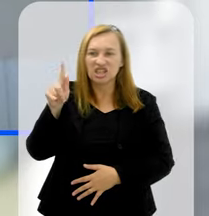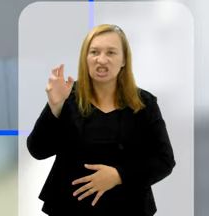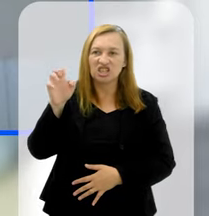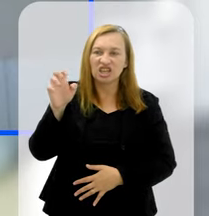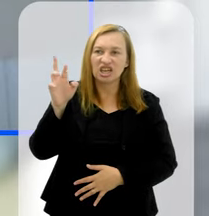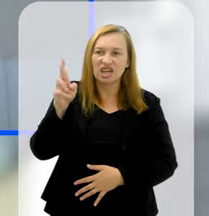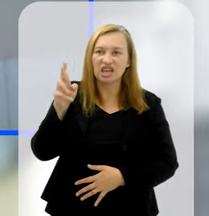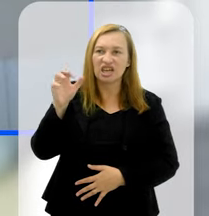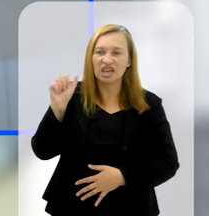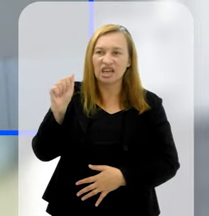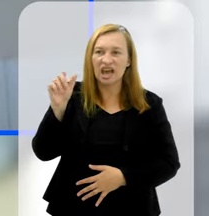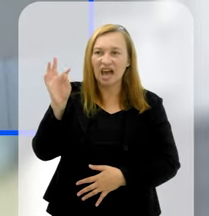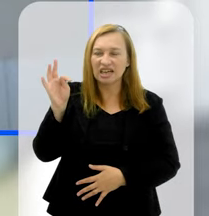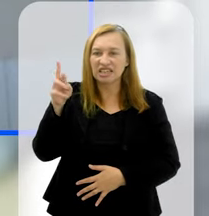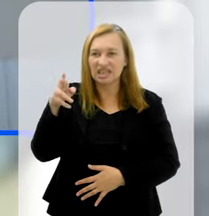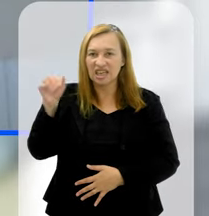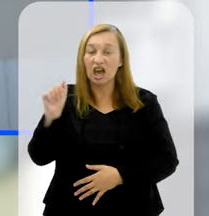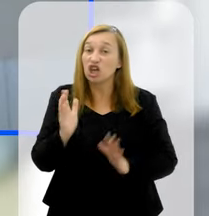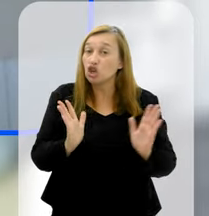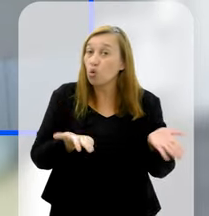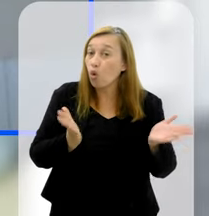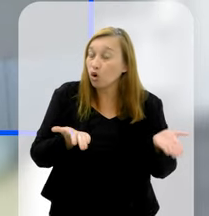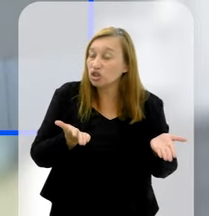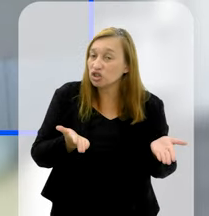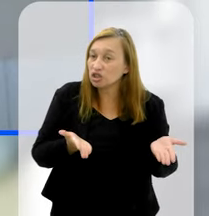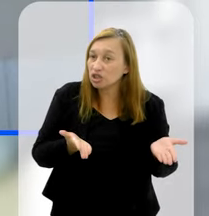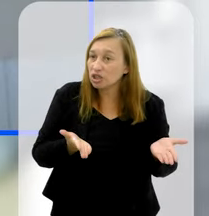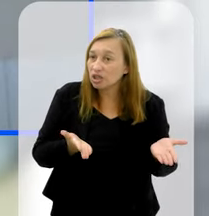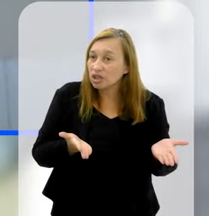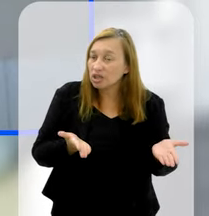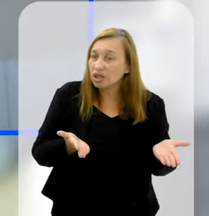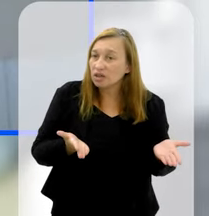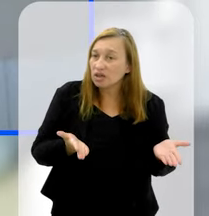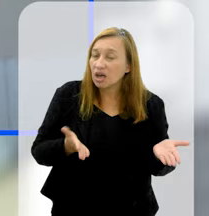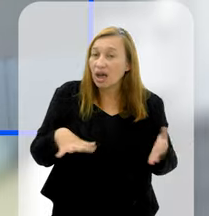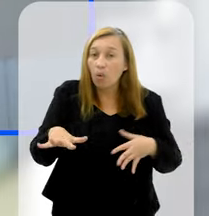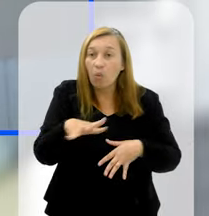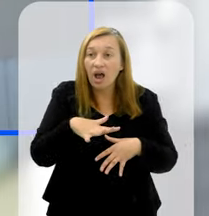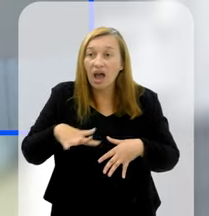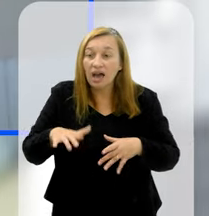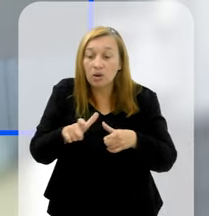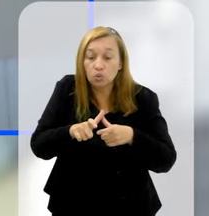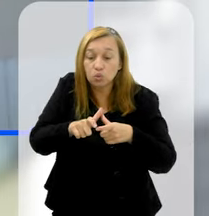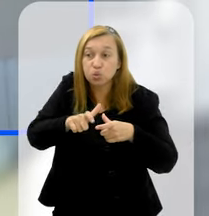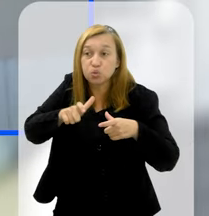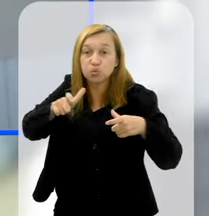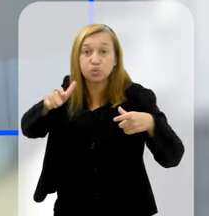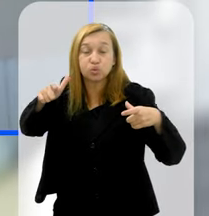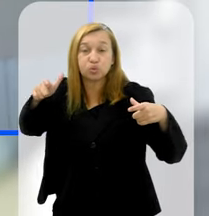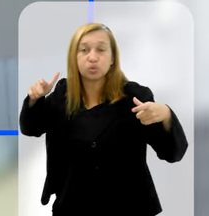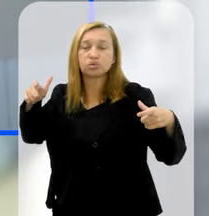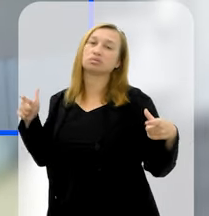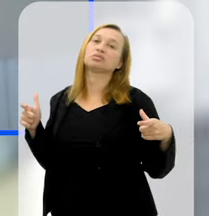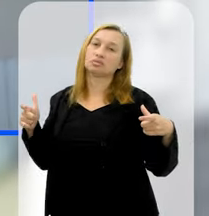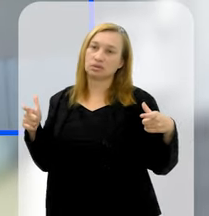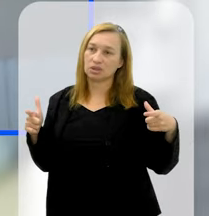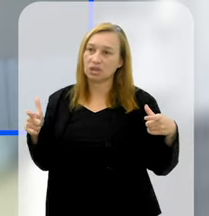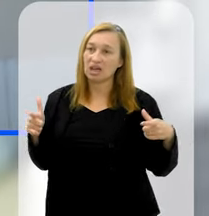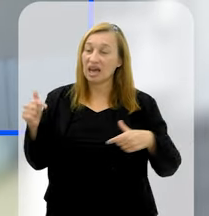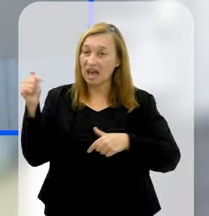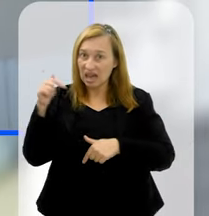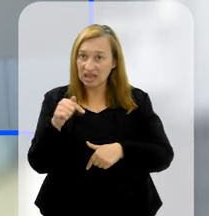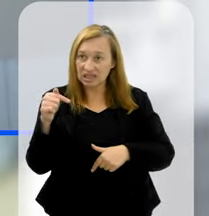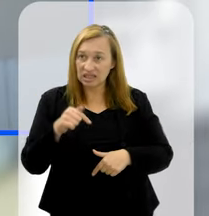geriatria, nem da gerontologia. E hoje em dia, é um setor que amplia de uma forma